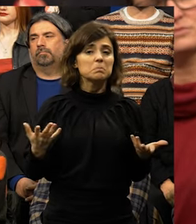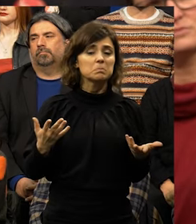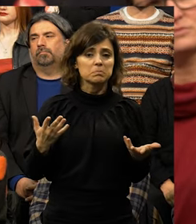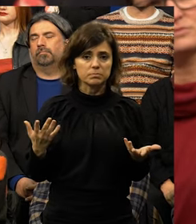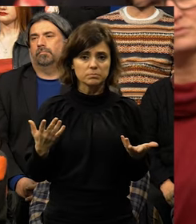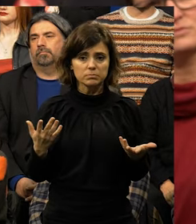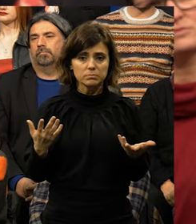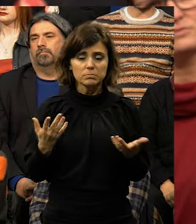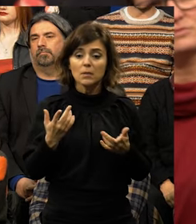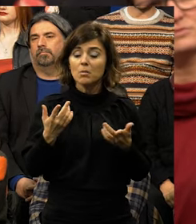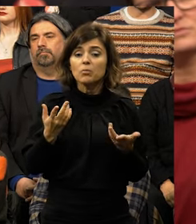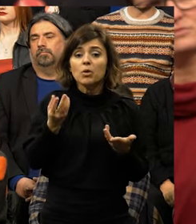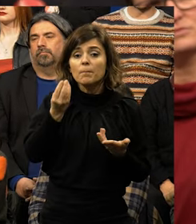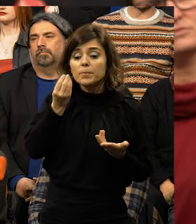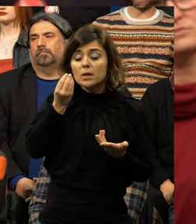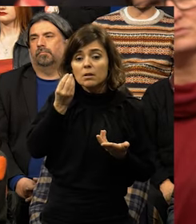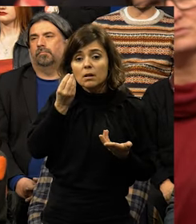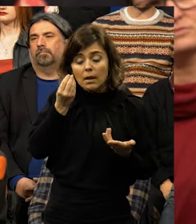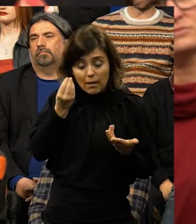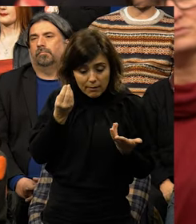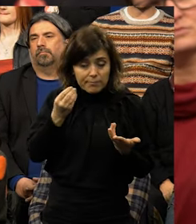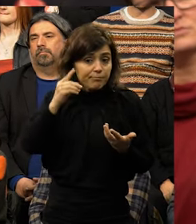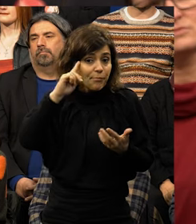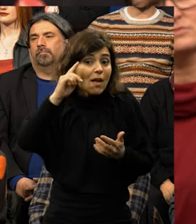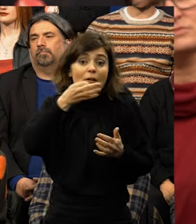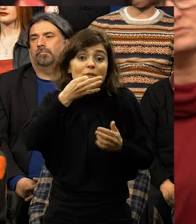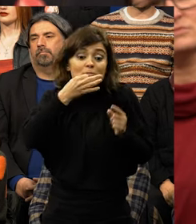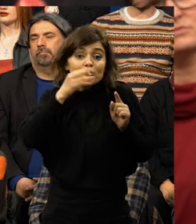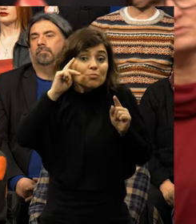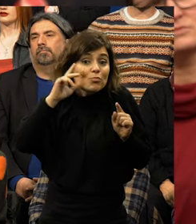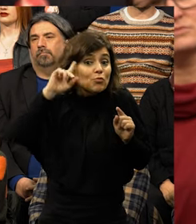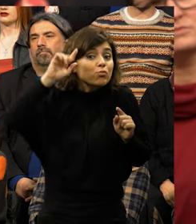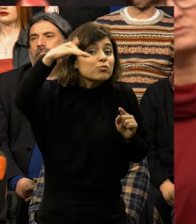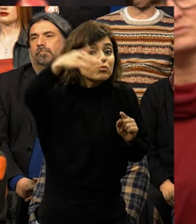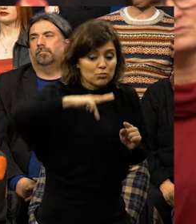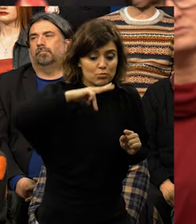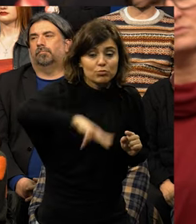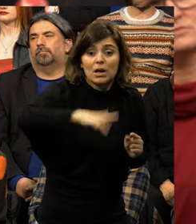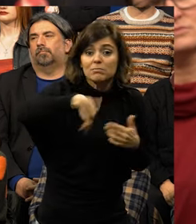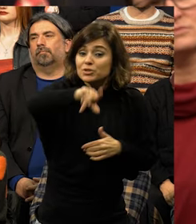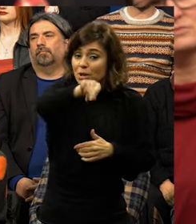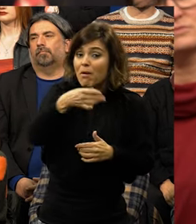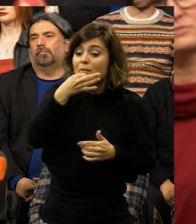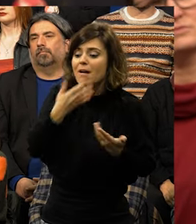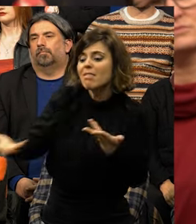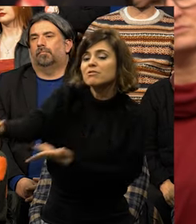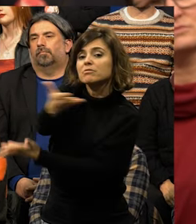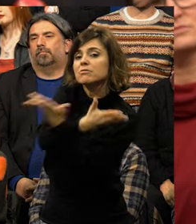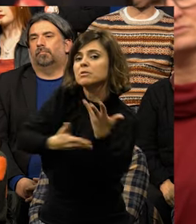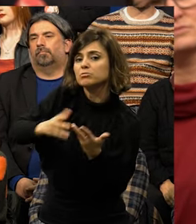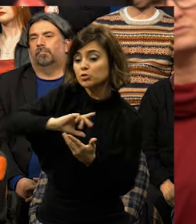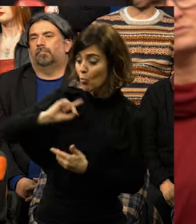também o modo como nos relacionamos com o resto do mundo e como nos posicionamos em relação ao resto do mundo que está em causa